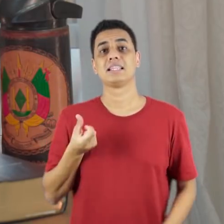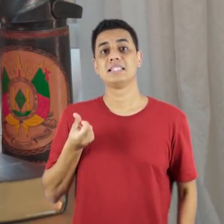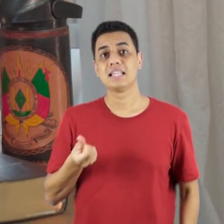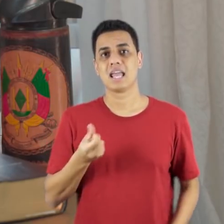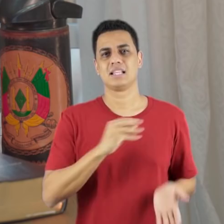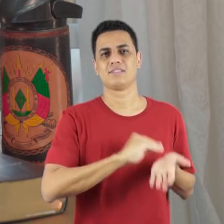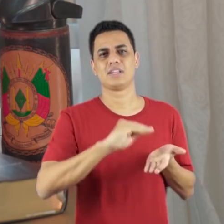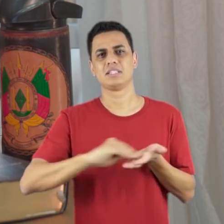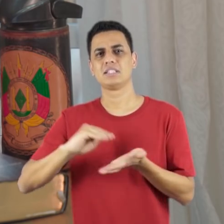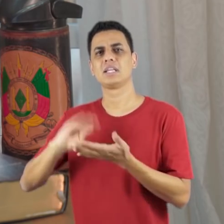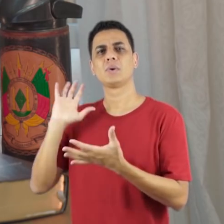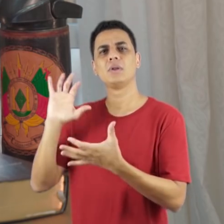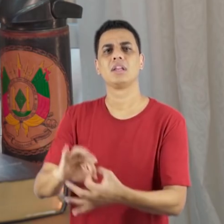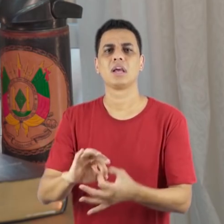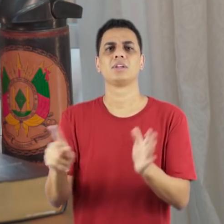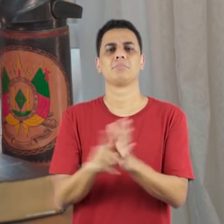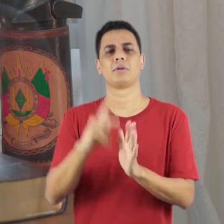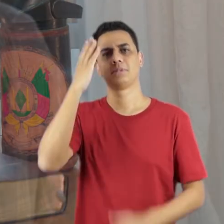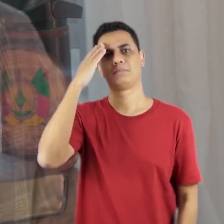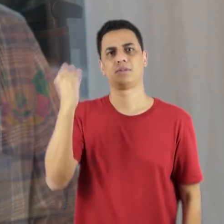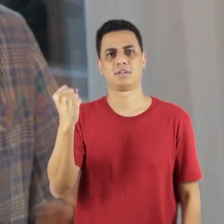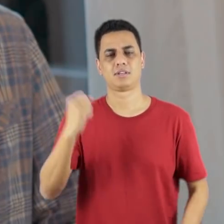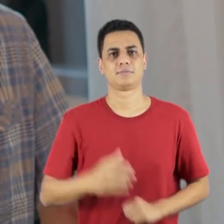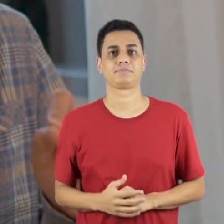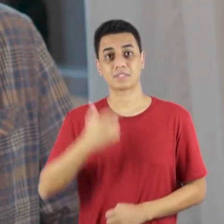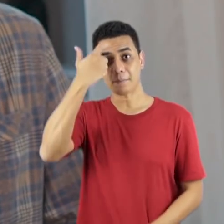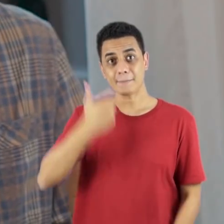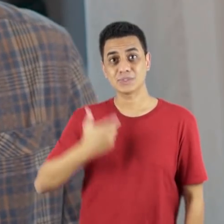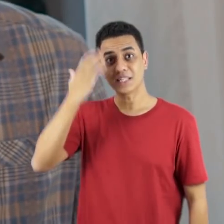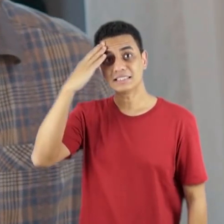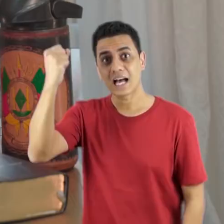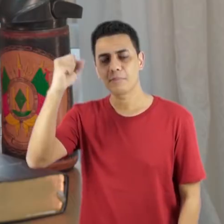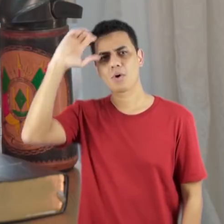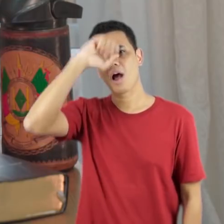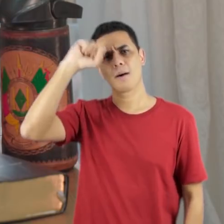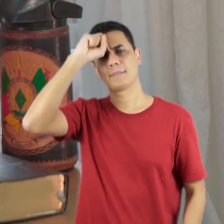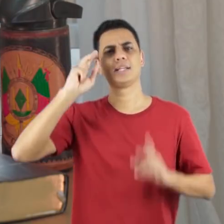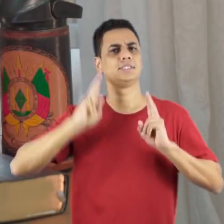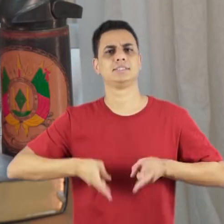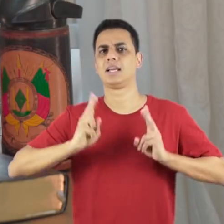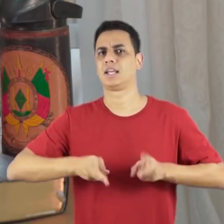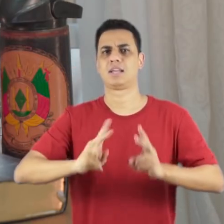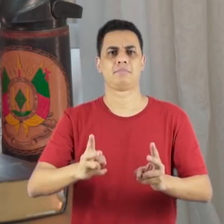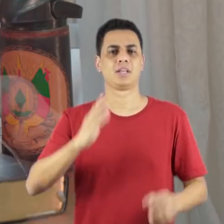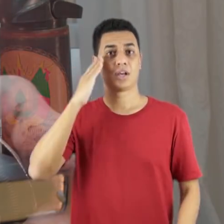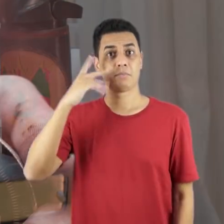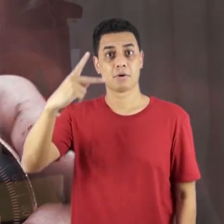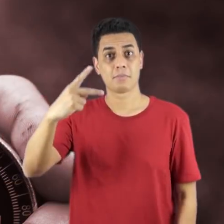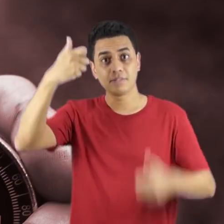6 versículos sobre a sabedoria que é humilde. O sábio aprende sempre. Provérbios 18:15